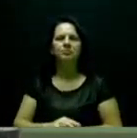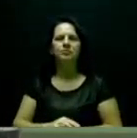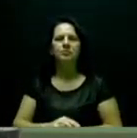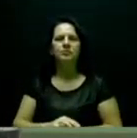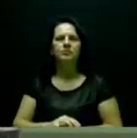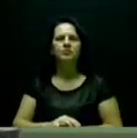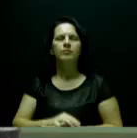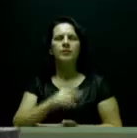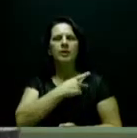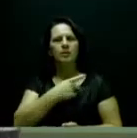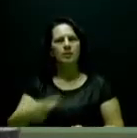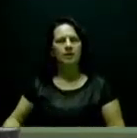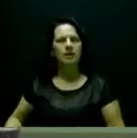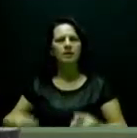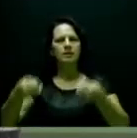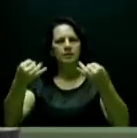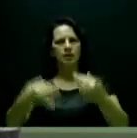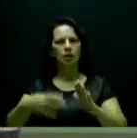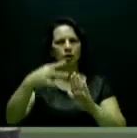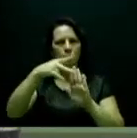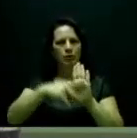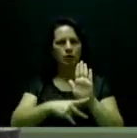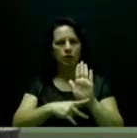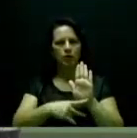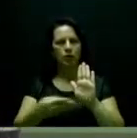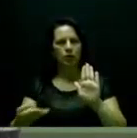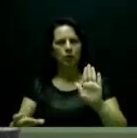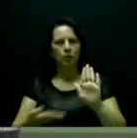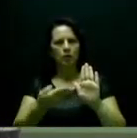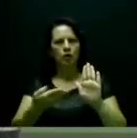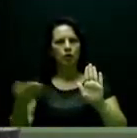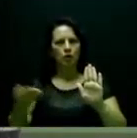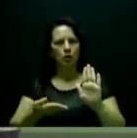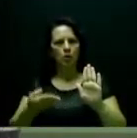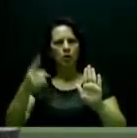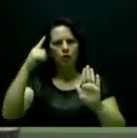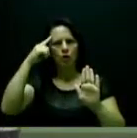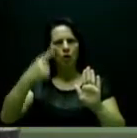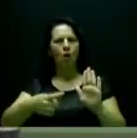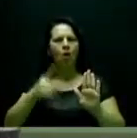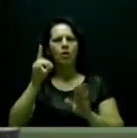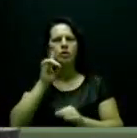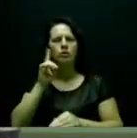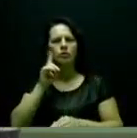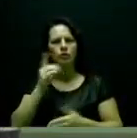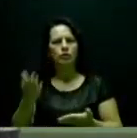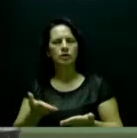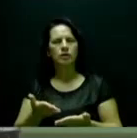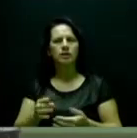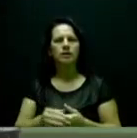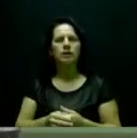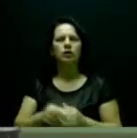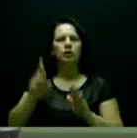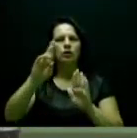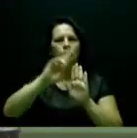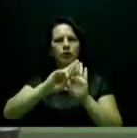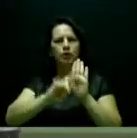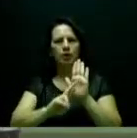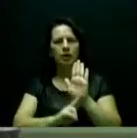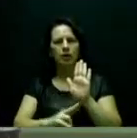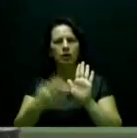Esta presidência esclarece que o presente projeto de lei foi pautado para a ordem do dia desta sessão através de